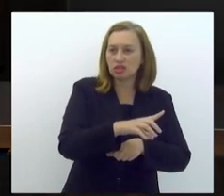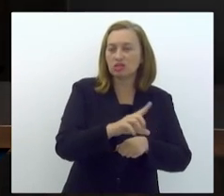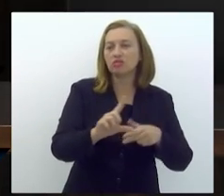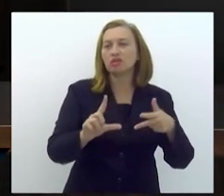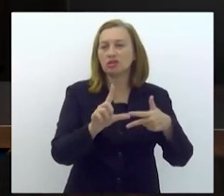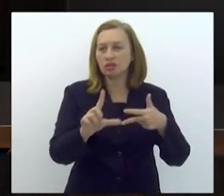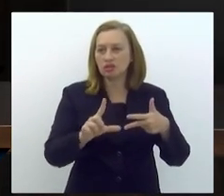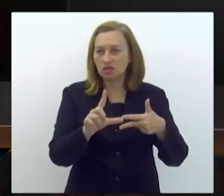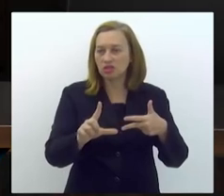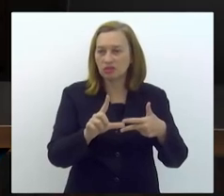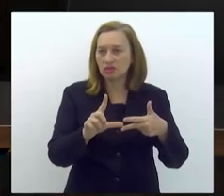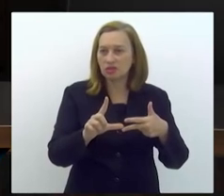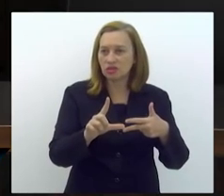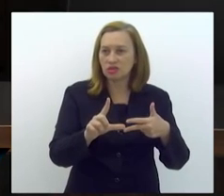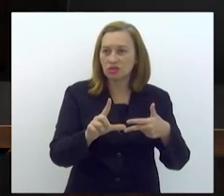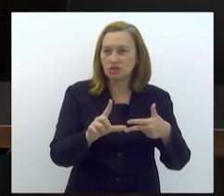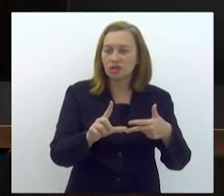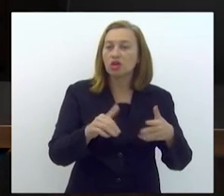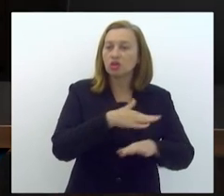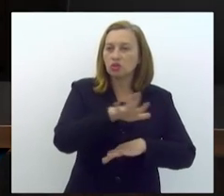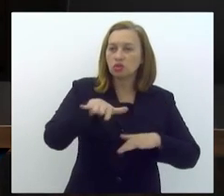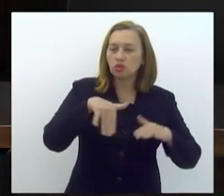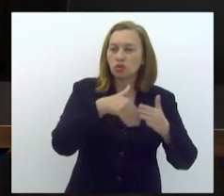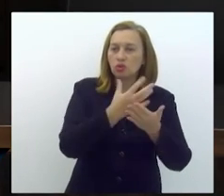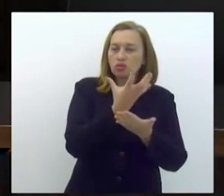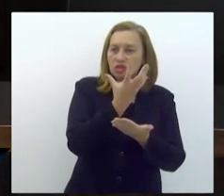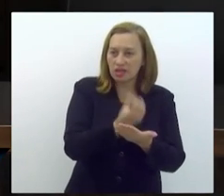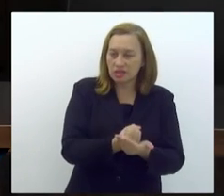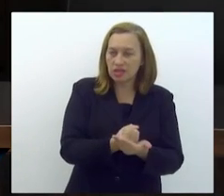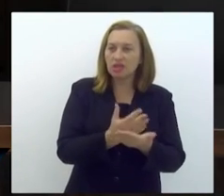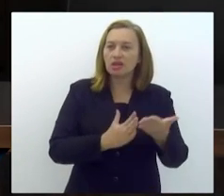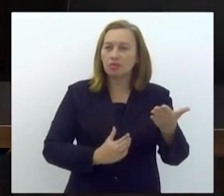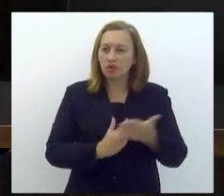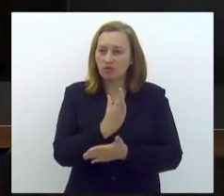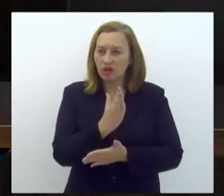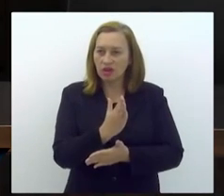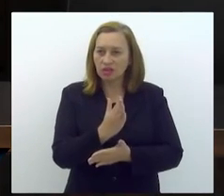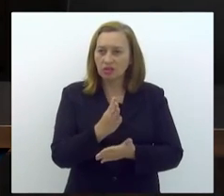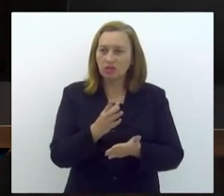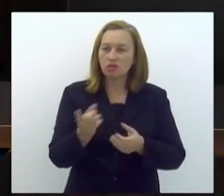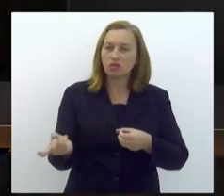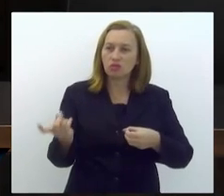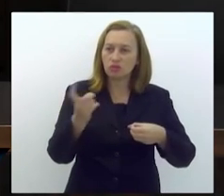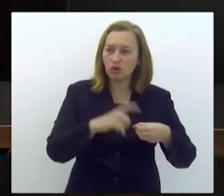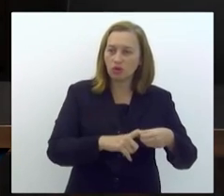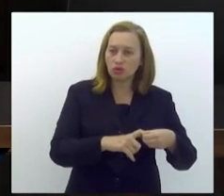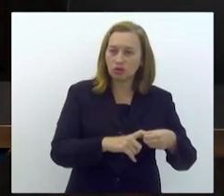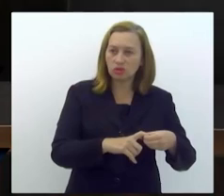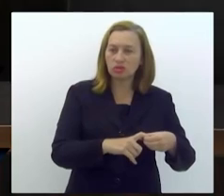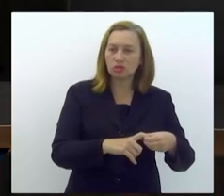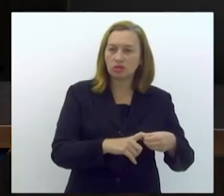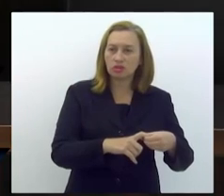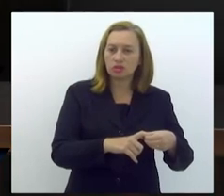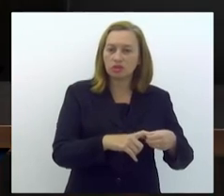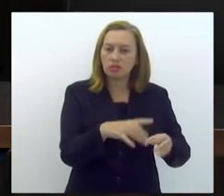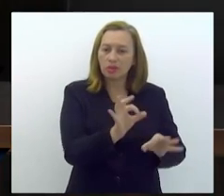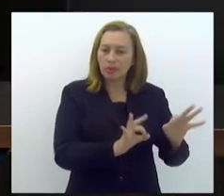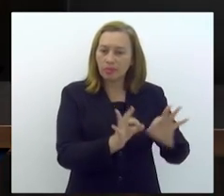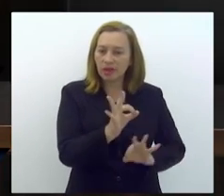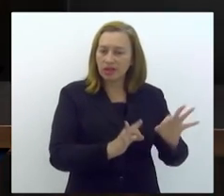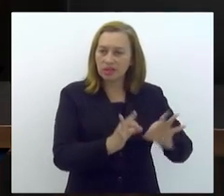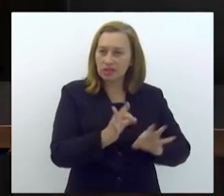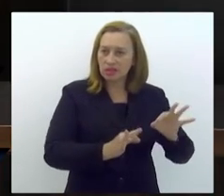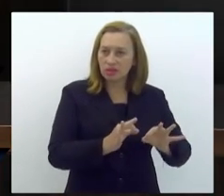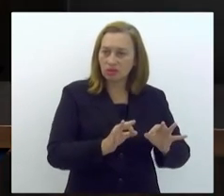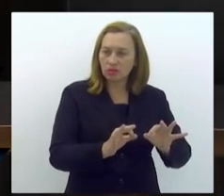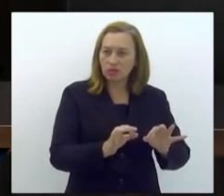legislativas os senhores que a própria Manias Como estão aprovado retorna ao autor para elaboração em